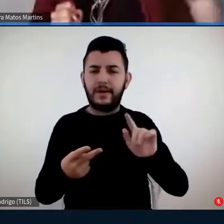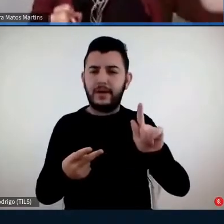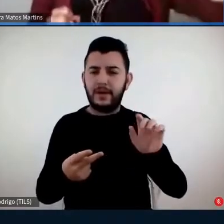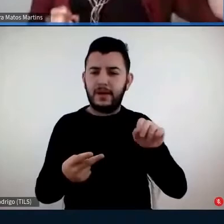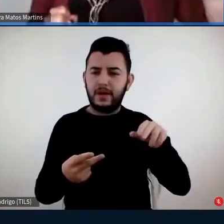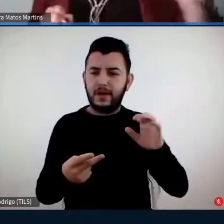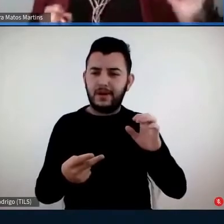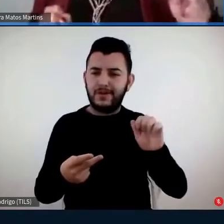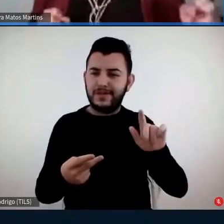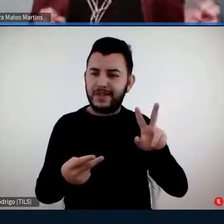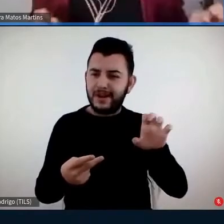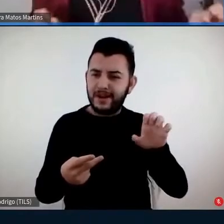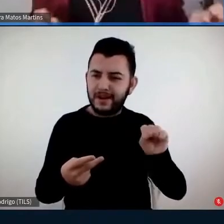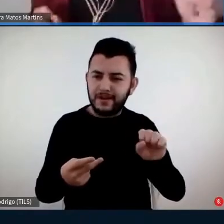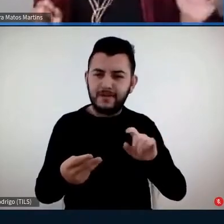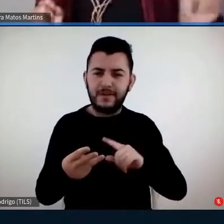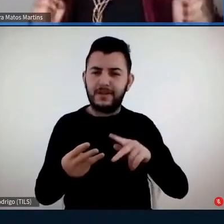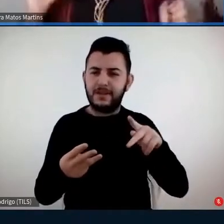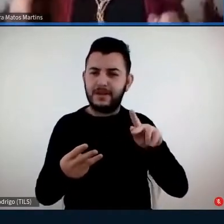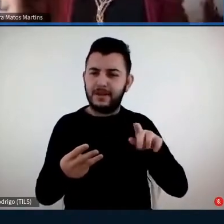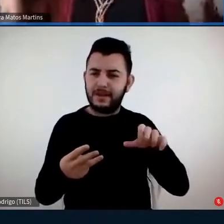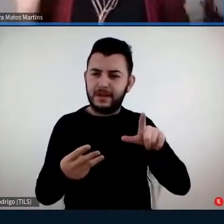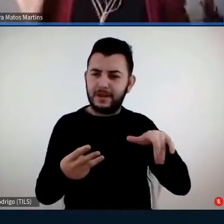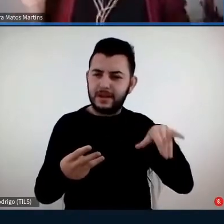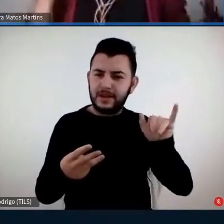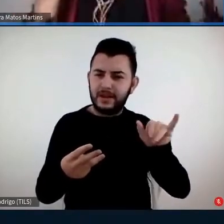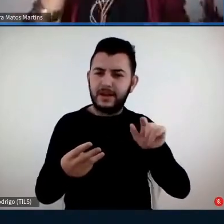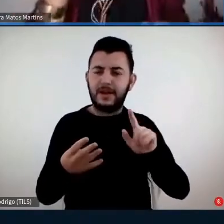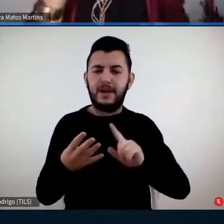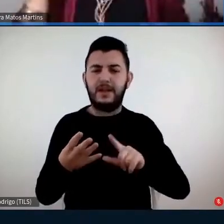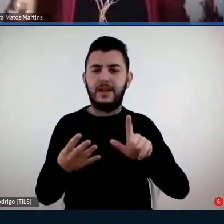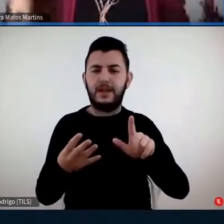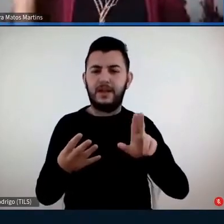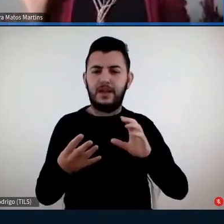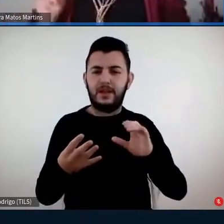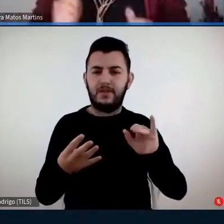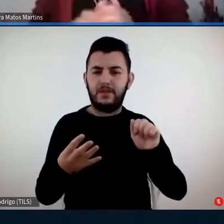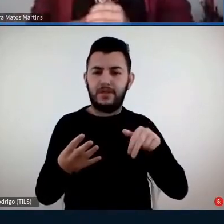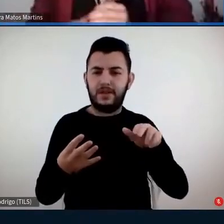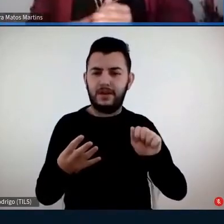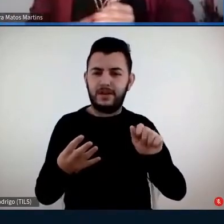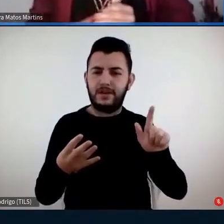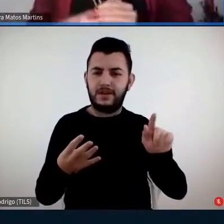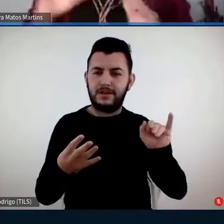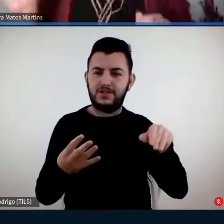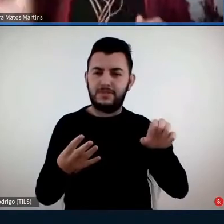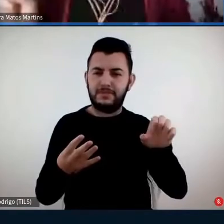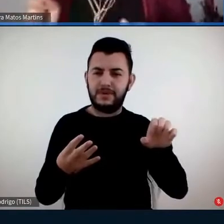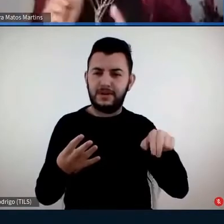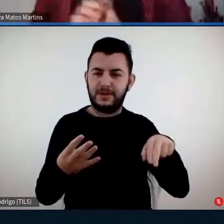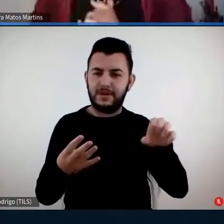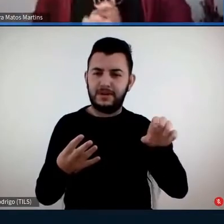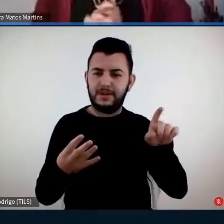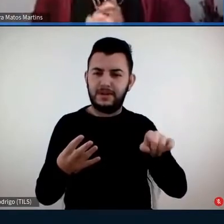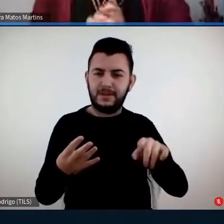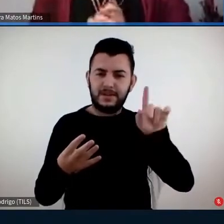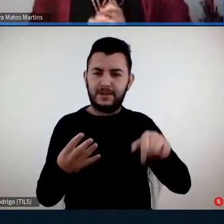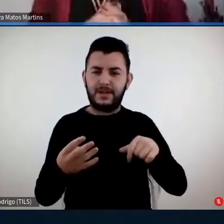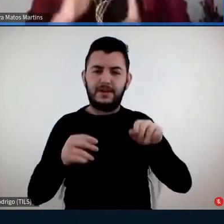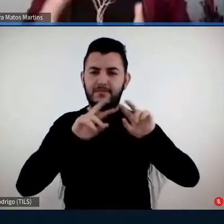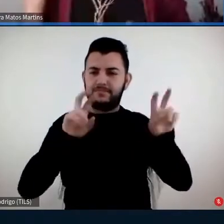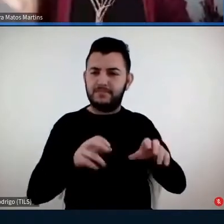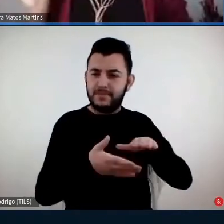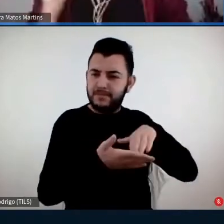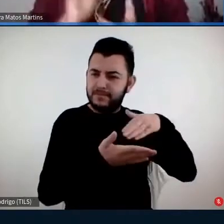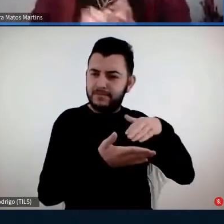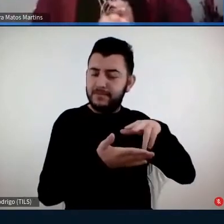Kiraly? É de Luciana Gimenez, que agora está fazendo sobre tradução